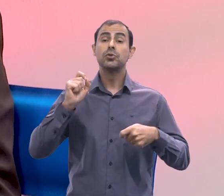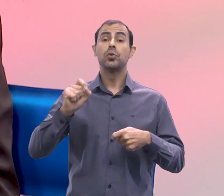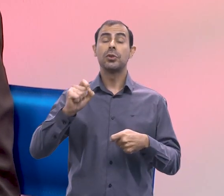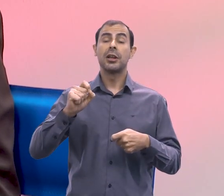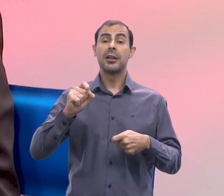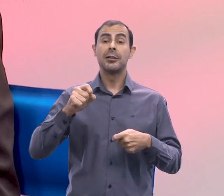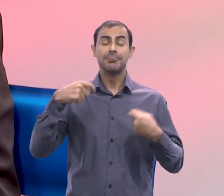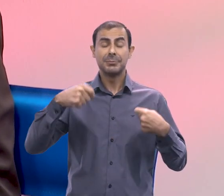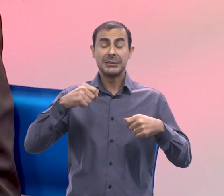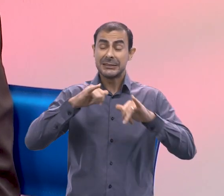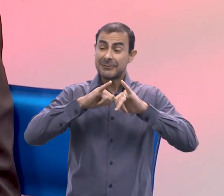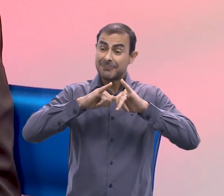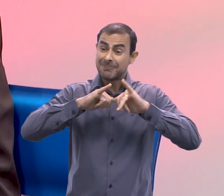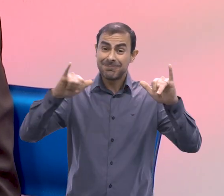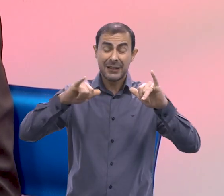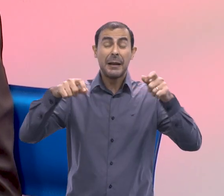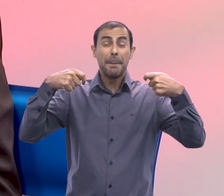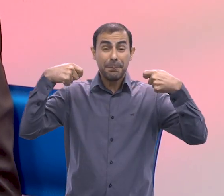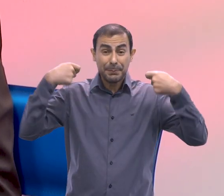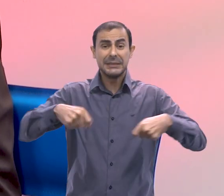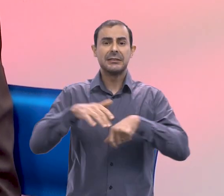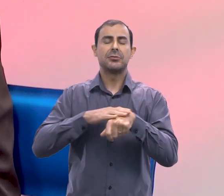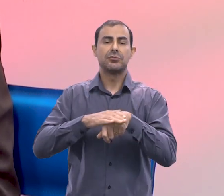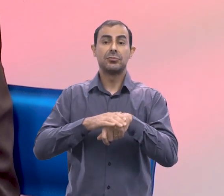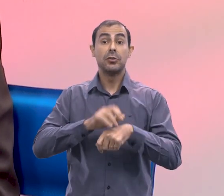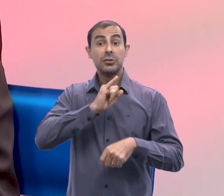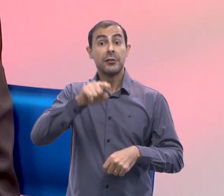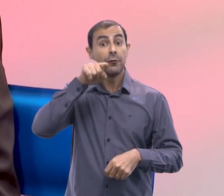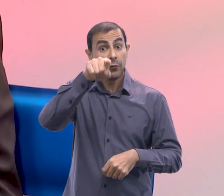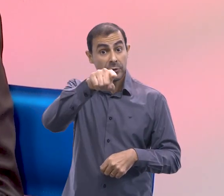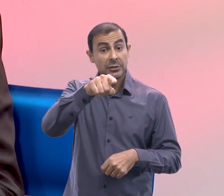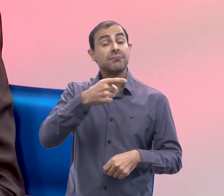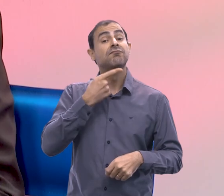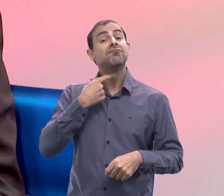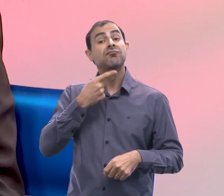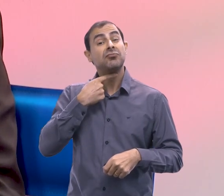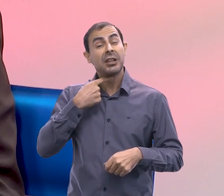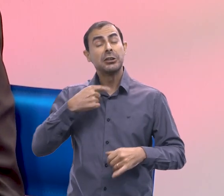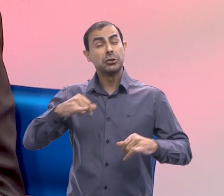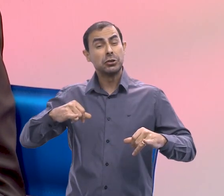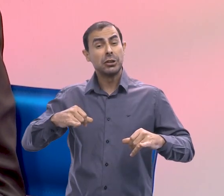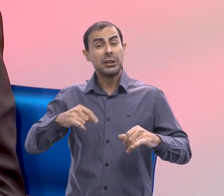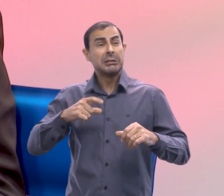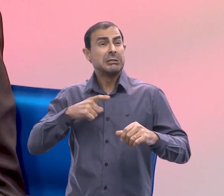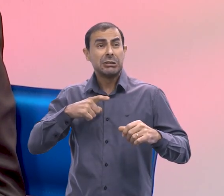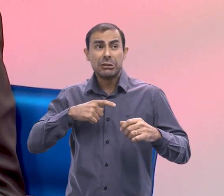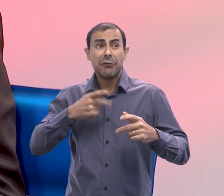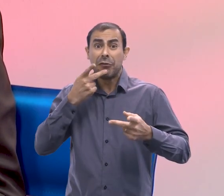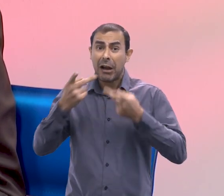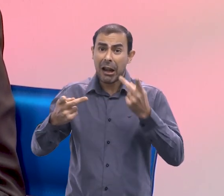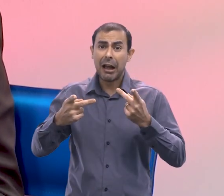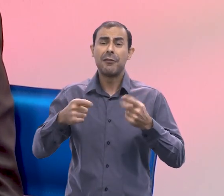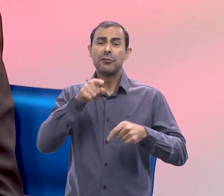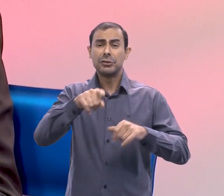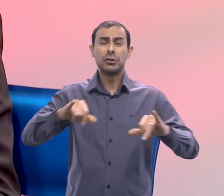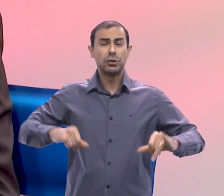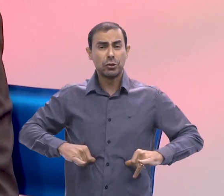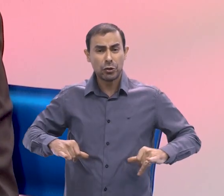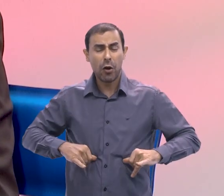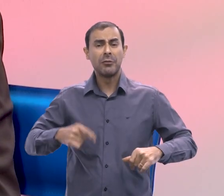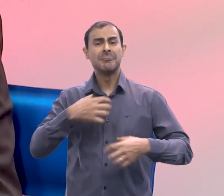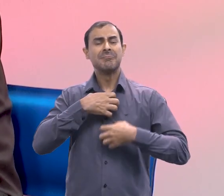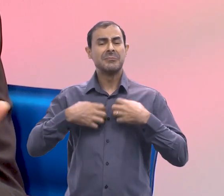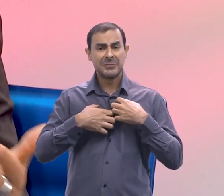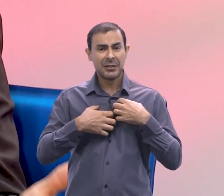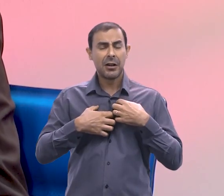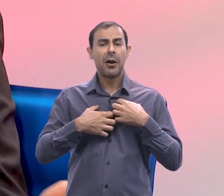um ponto final nisso. Caso você esteja passando por algum tipo de sofrimento, vergonha, medo, culpa, procure uma unidade